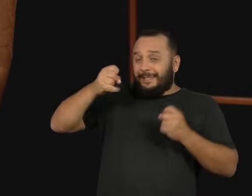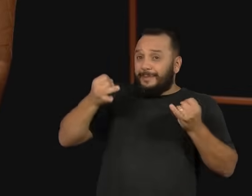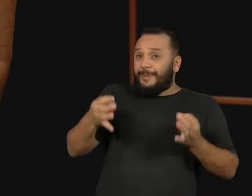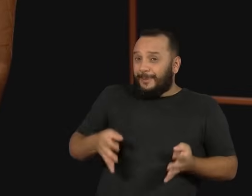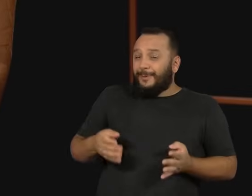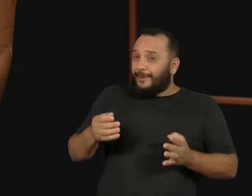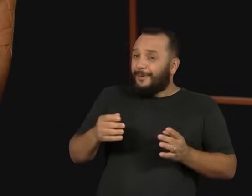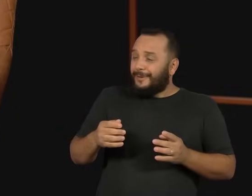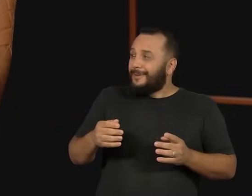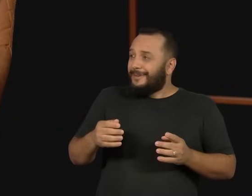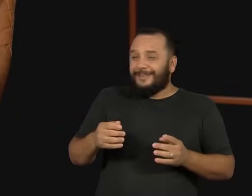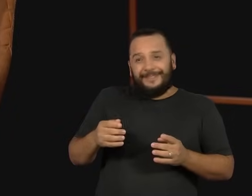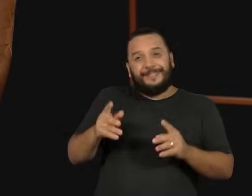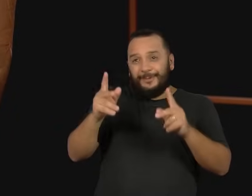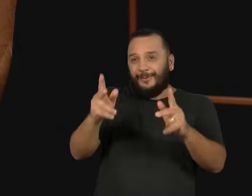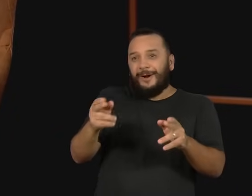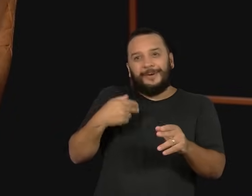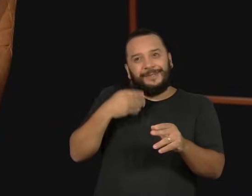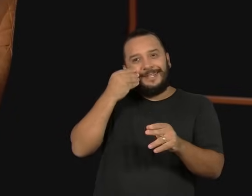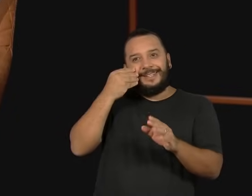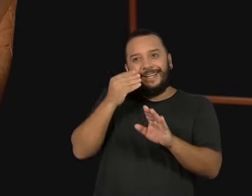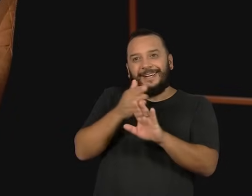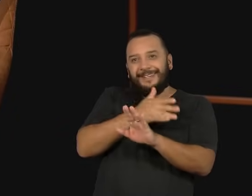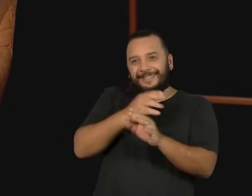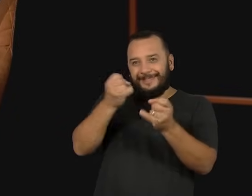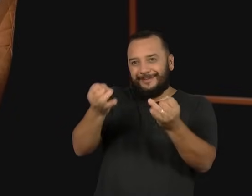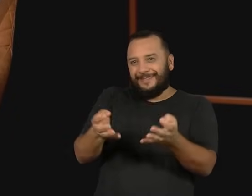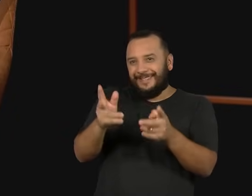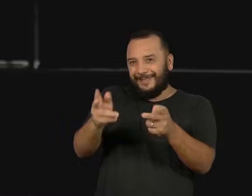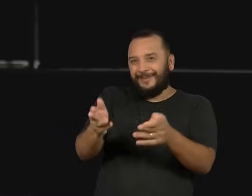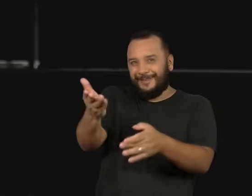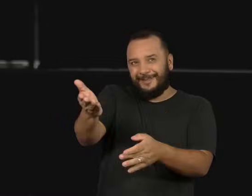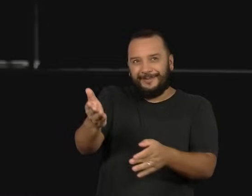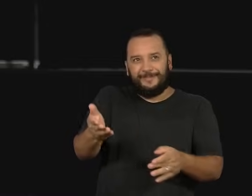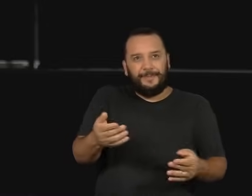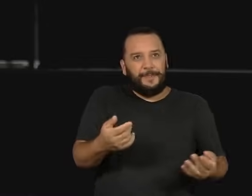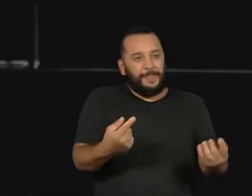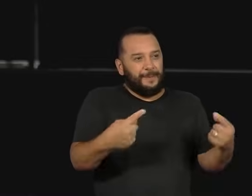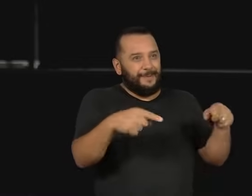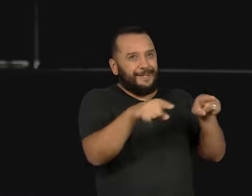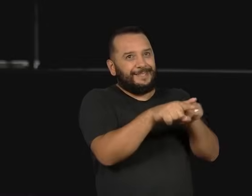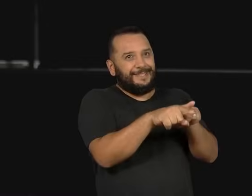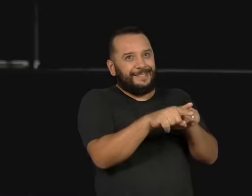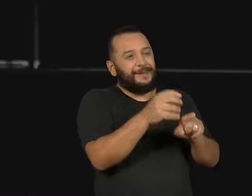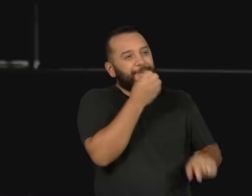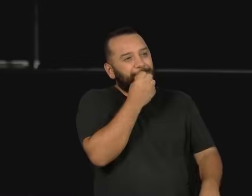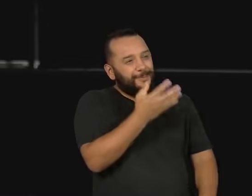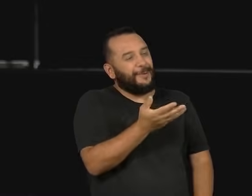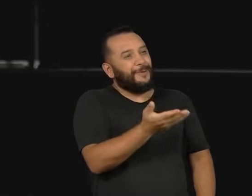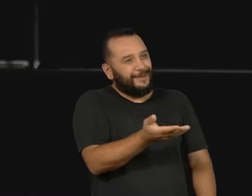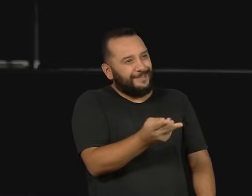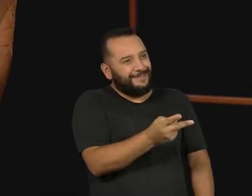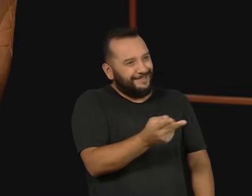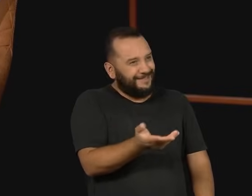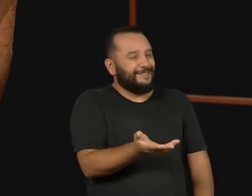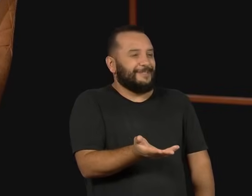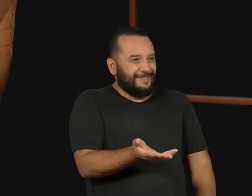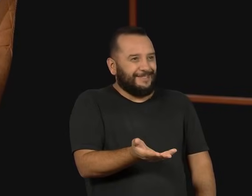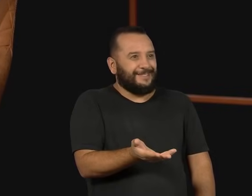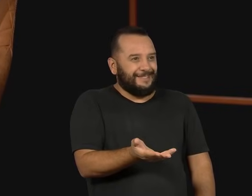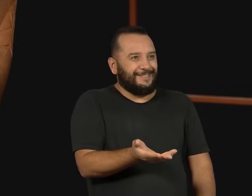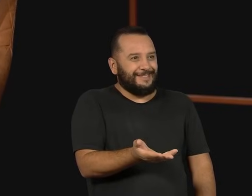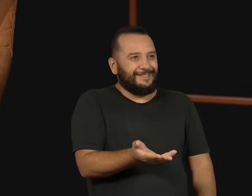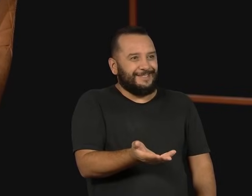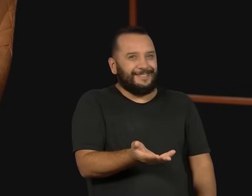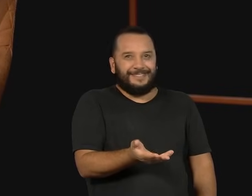que eu tinha tentado dizer, né? Então, e que essa parceria não acabe. Eu fico até emocionada também. Que não acabe